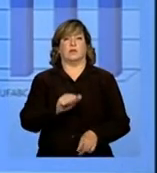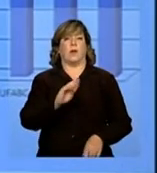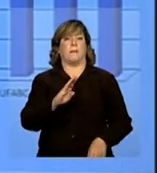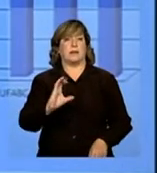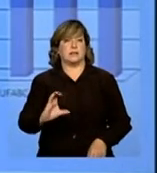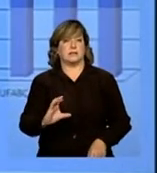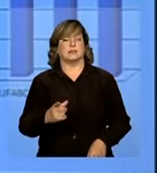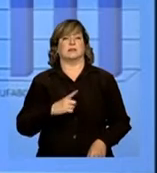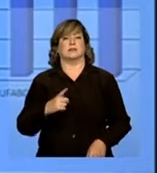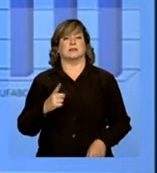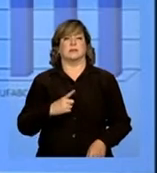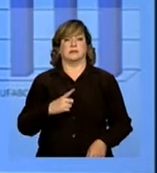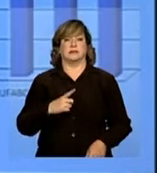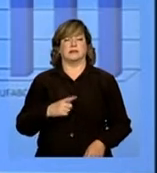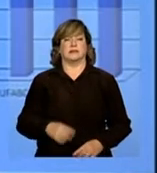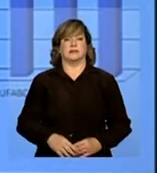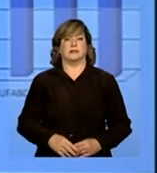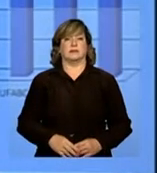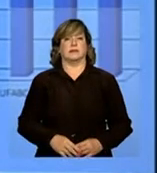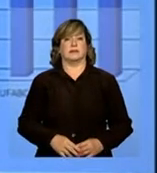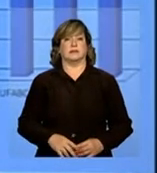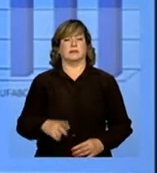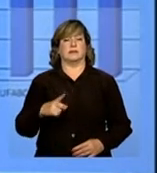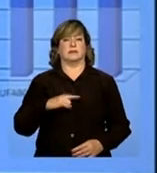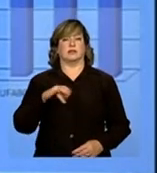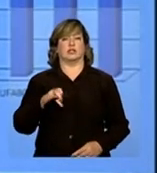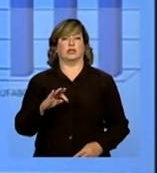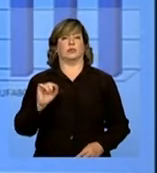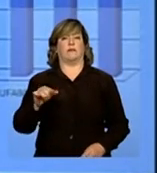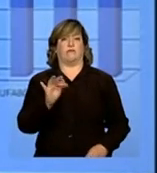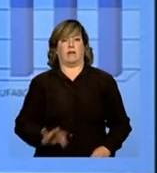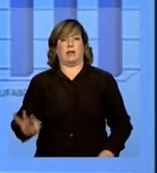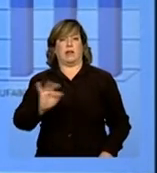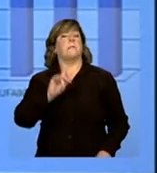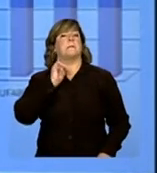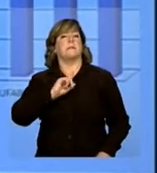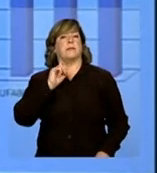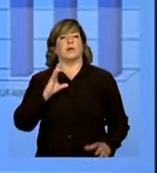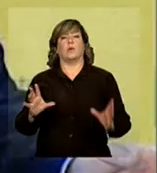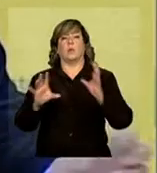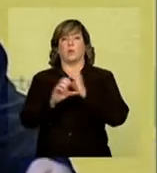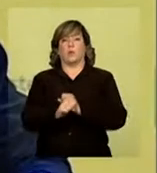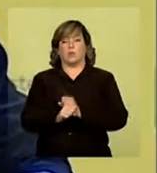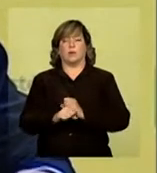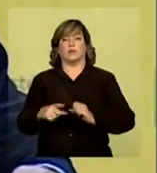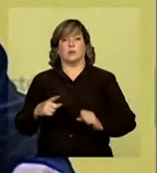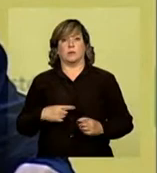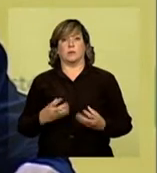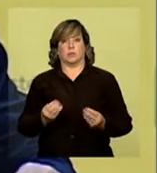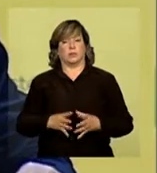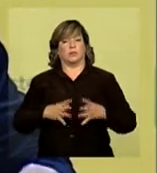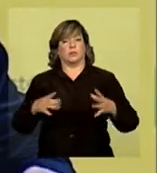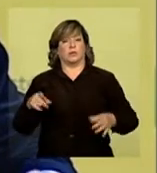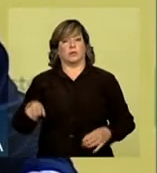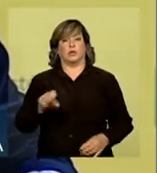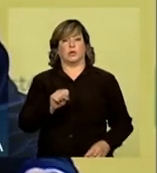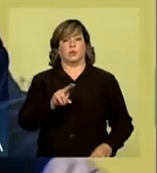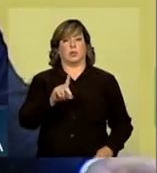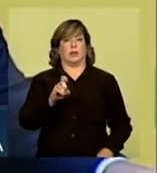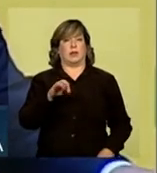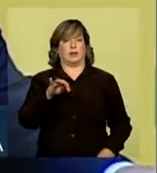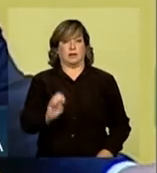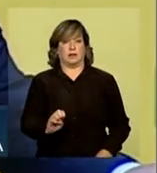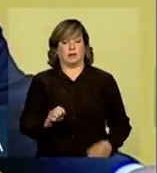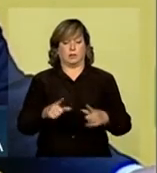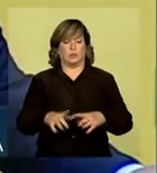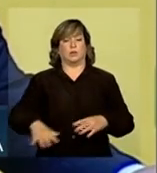ABC três dias e acho Federal de Minas Gerais então eu número expressivo também na região sudeste a